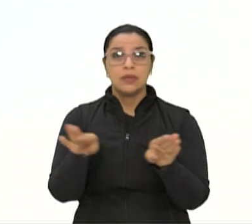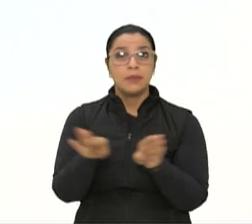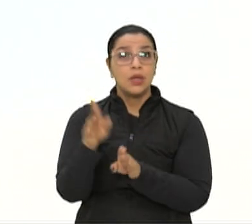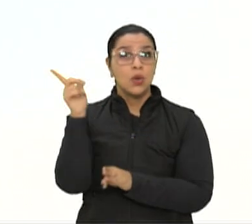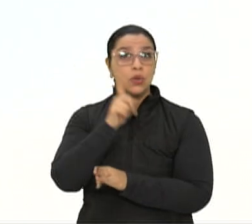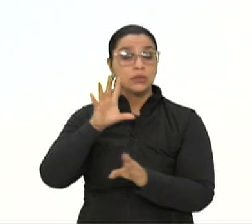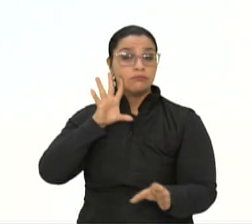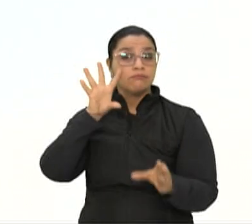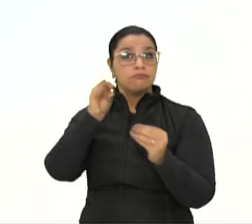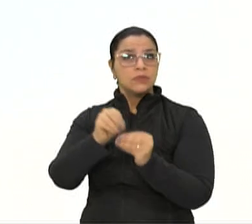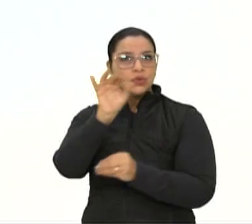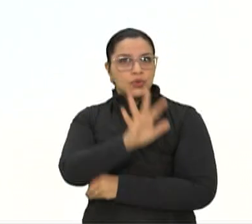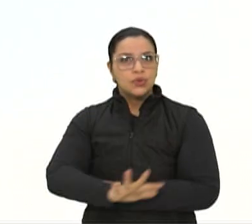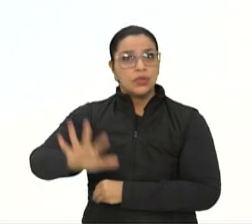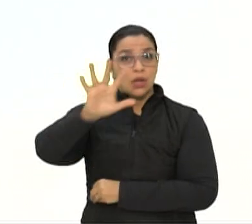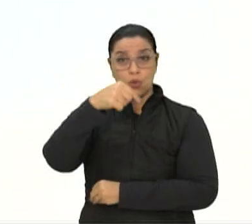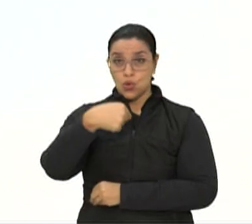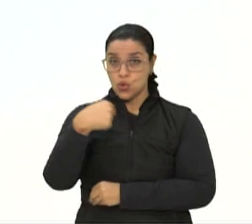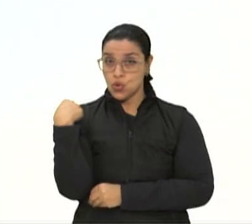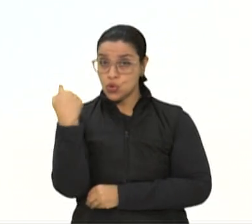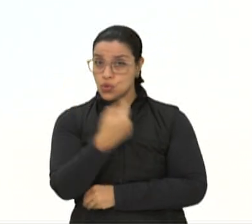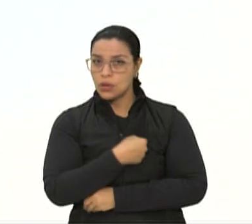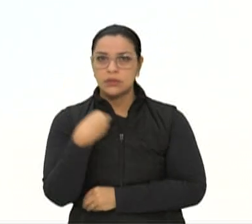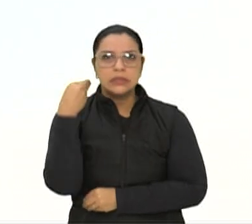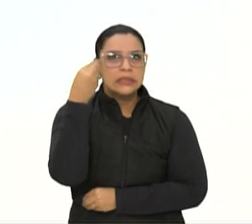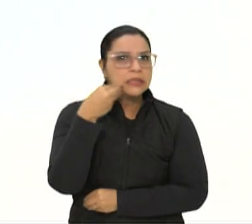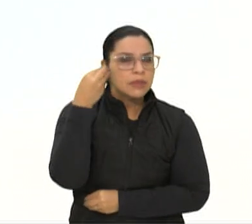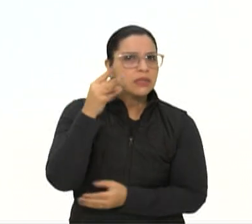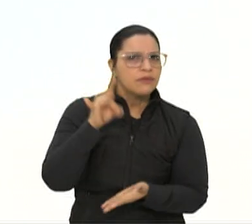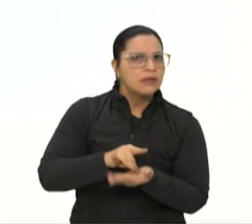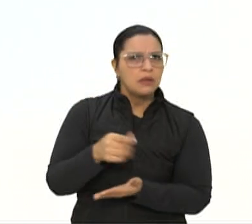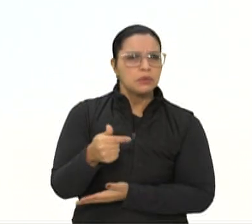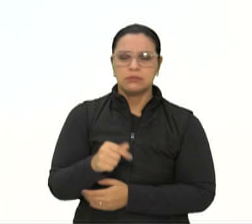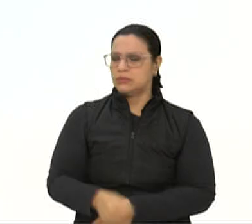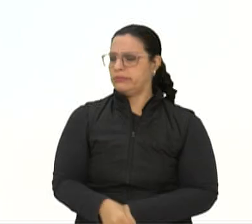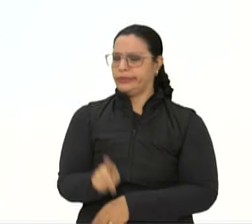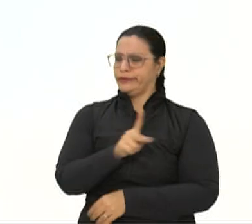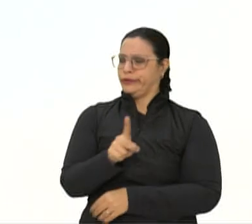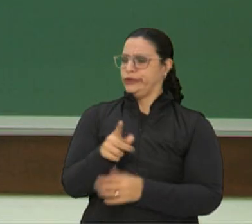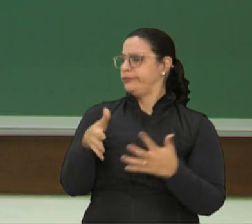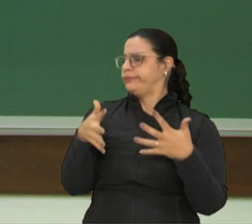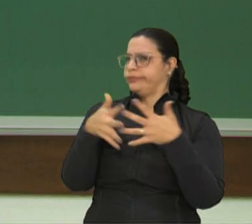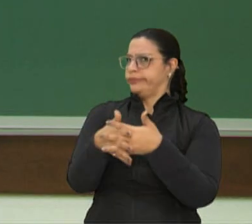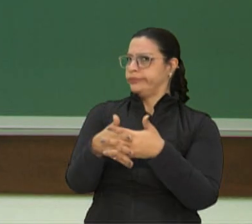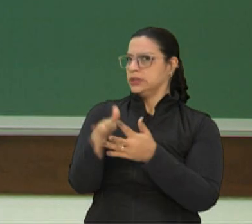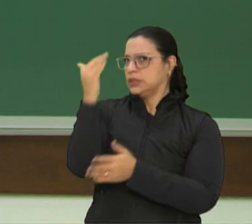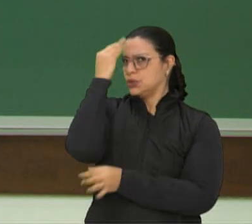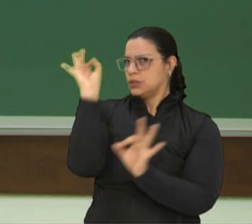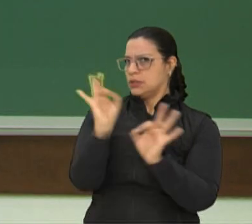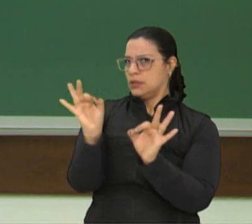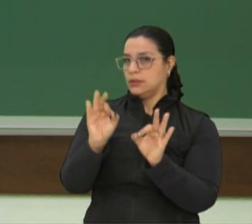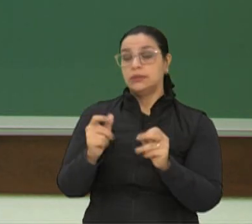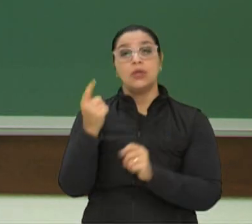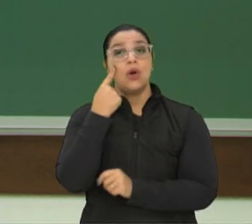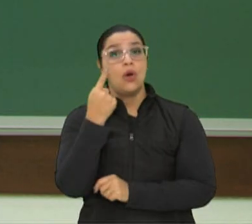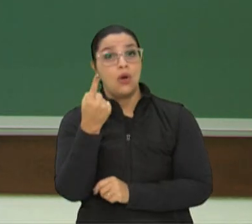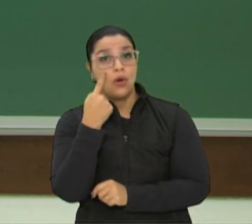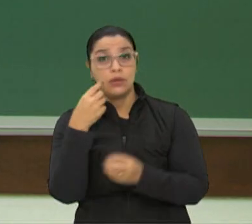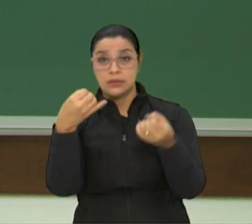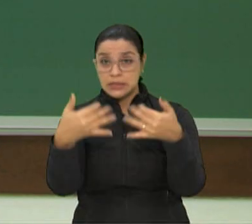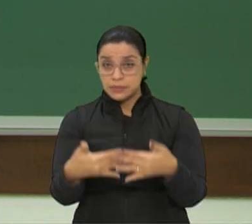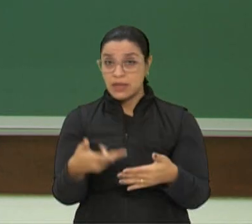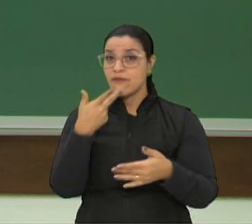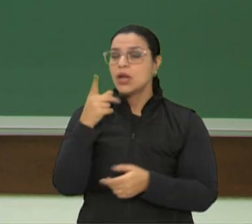conclusão geral, da qual não temos experiência sensorial. Eu falo: professor, não entendi nada. Calma aí, cara. É o seguinte, ele vai dizer que